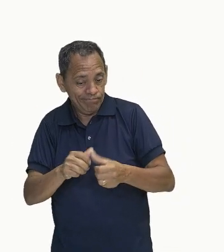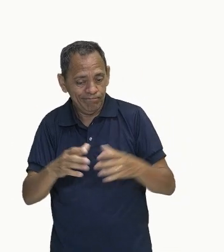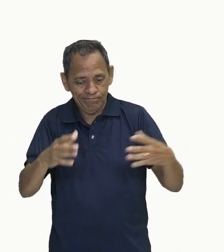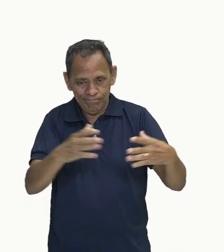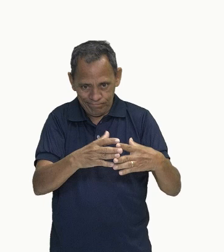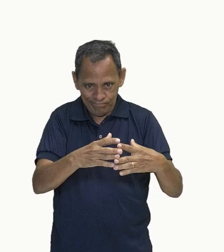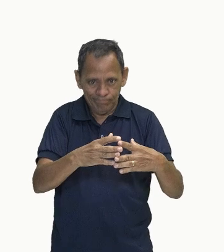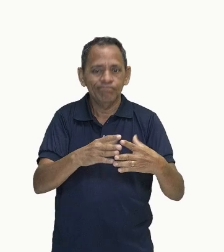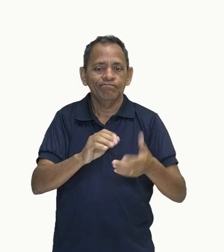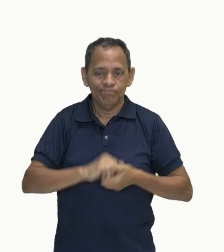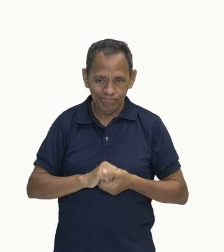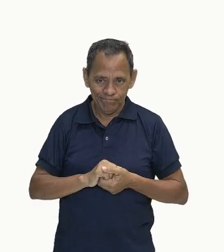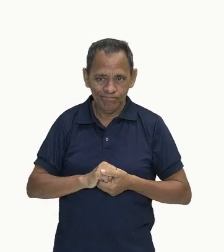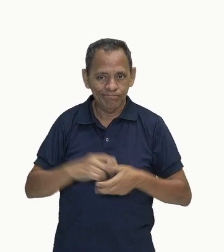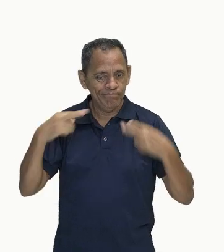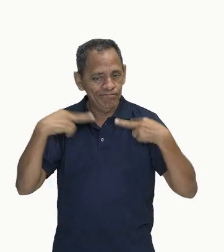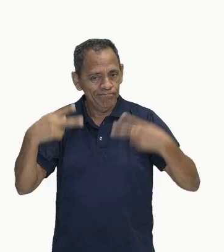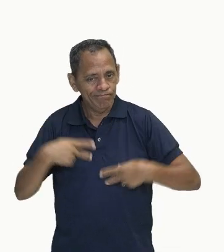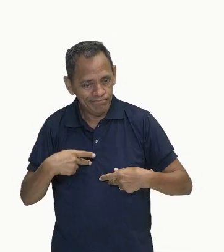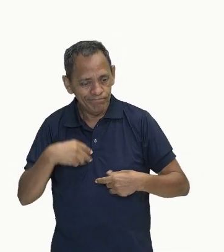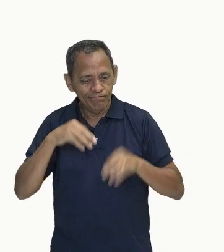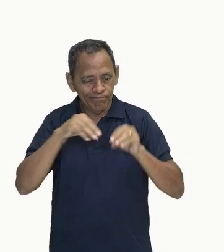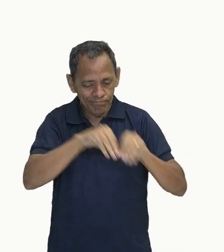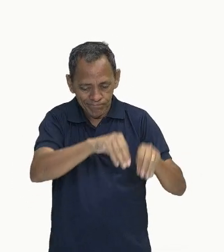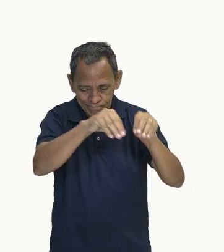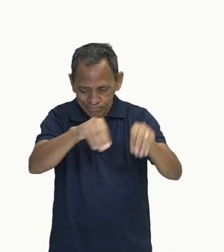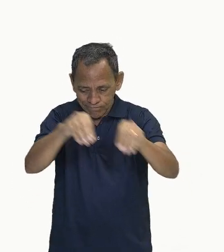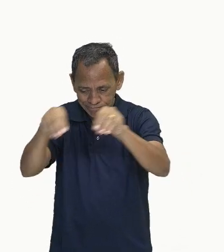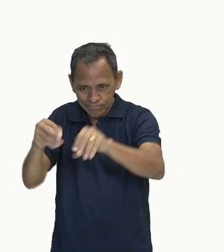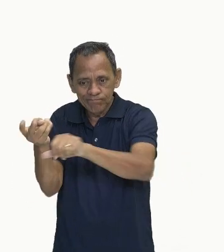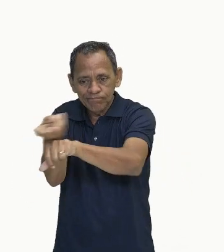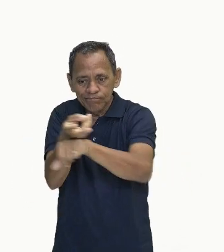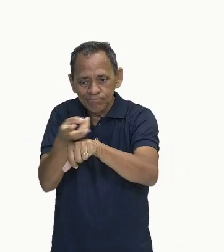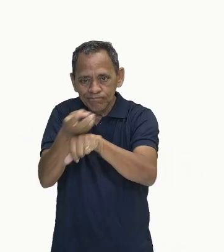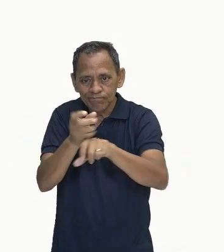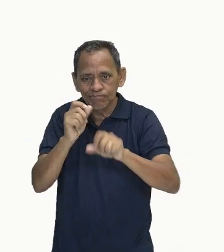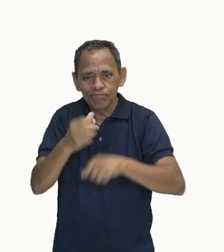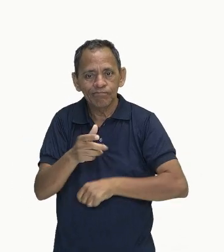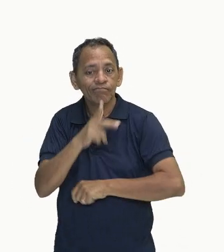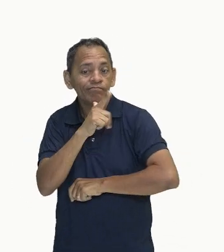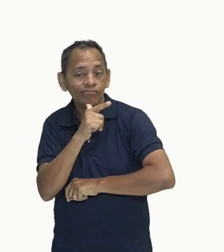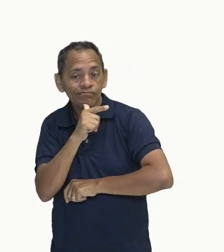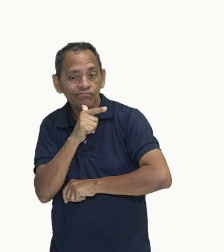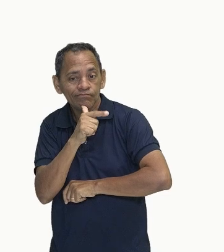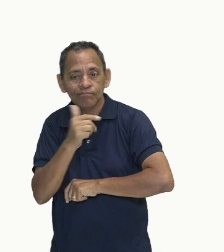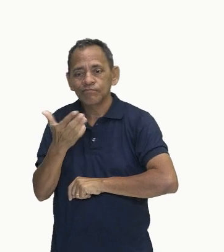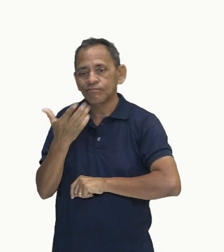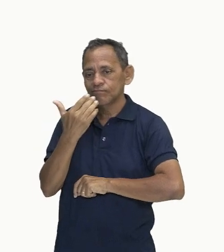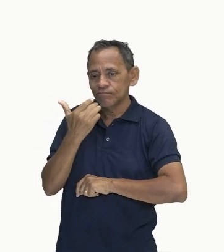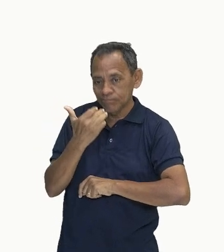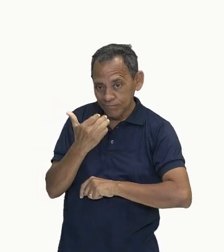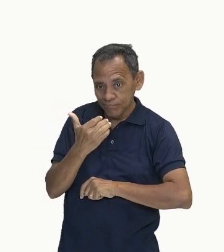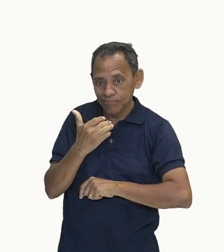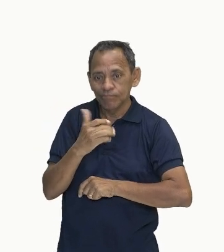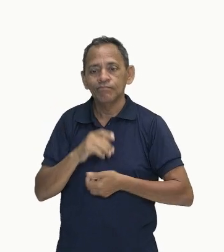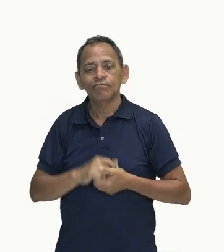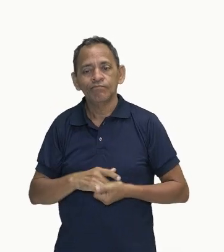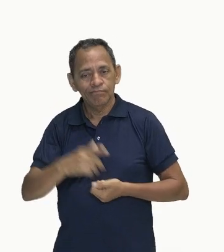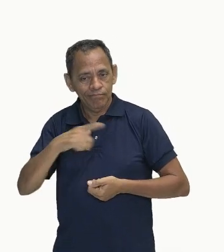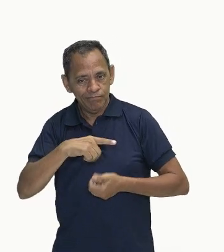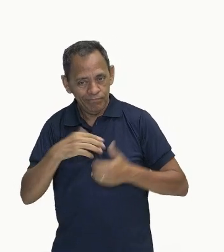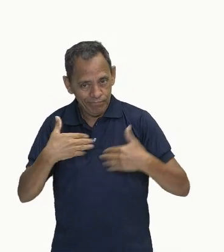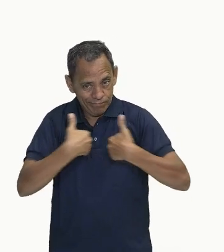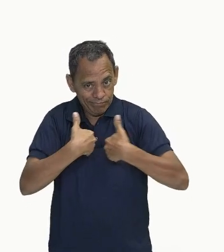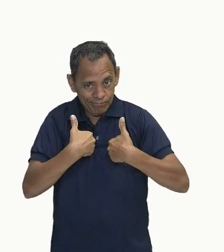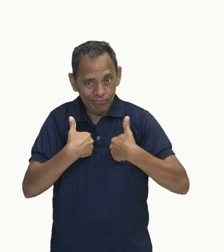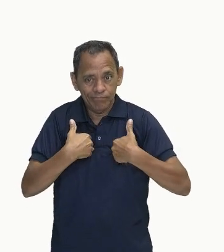povos nômades, onde eles iam em busca de água, eles iam em busca onde tinham